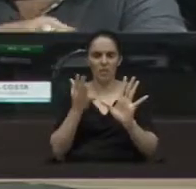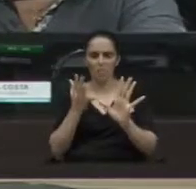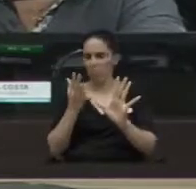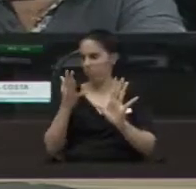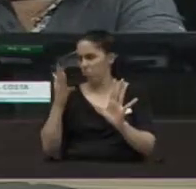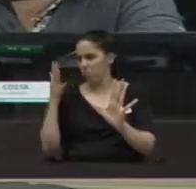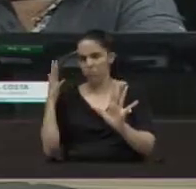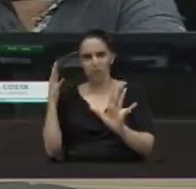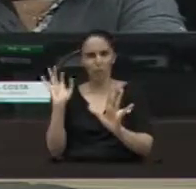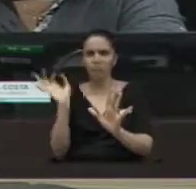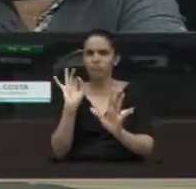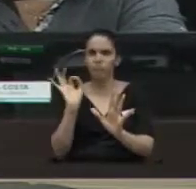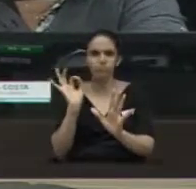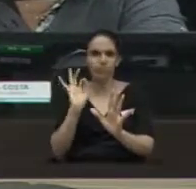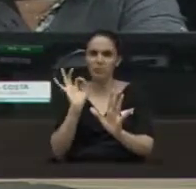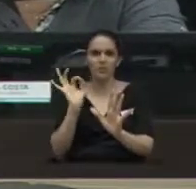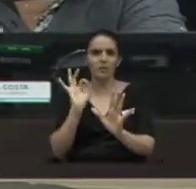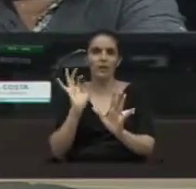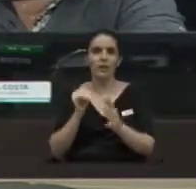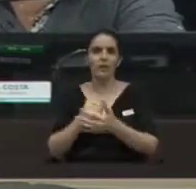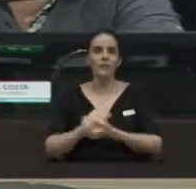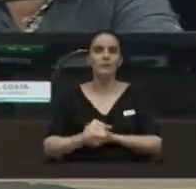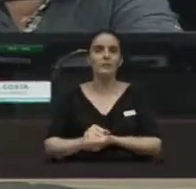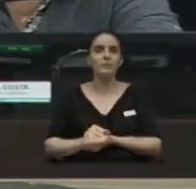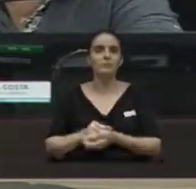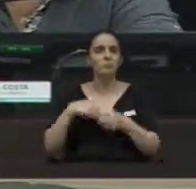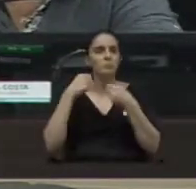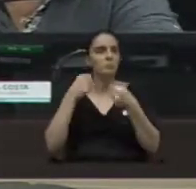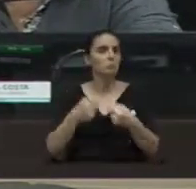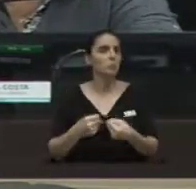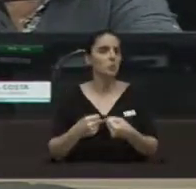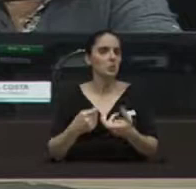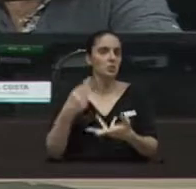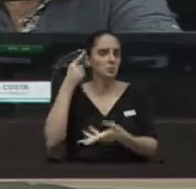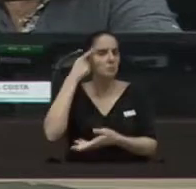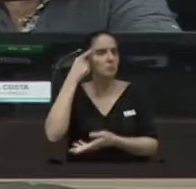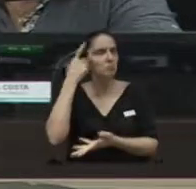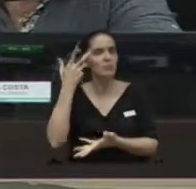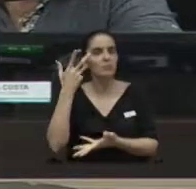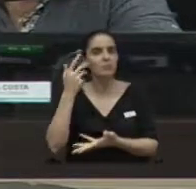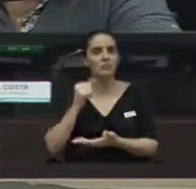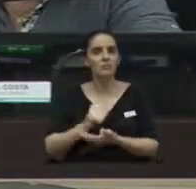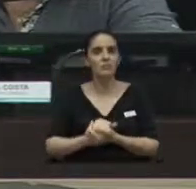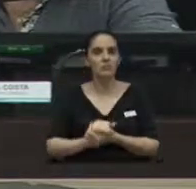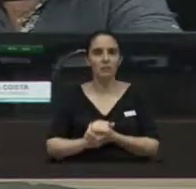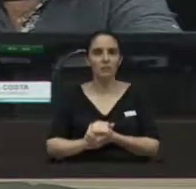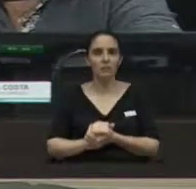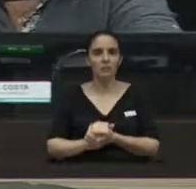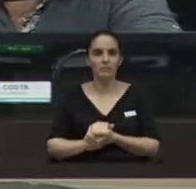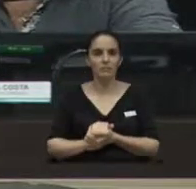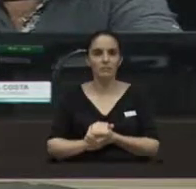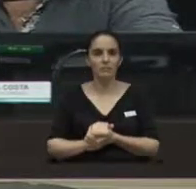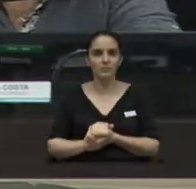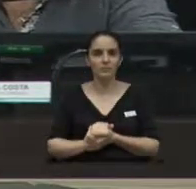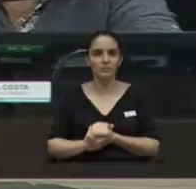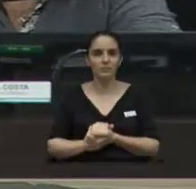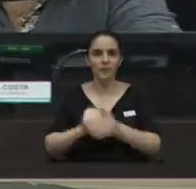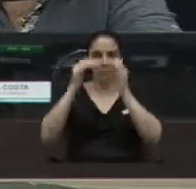com respeito a todos os demais, mas nós podemos criar uma alternativa sem desrespeitar